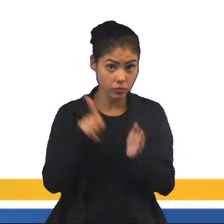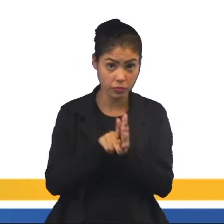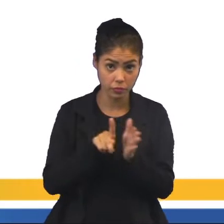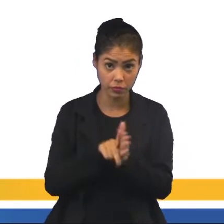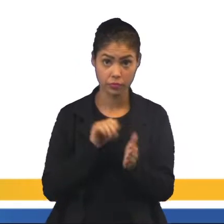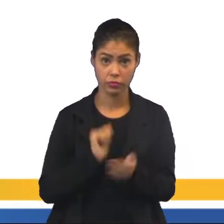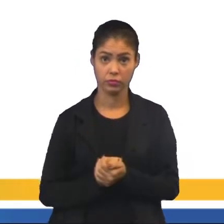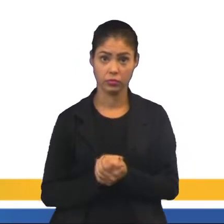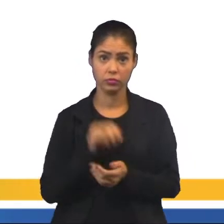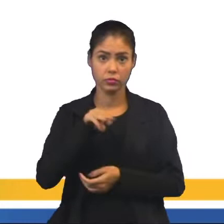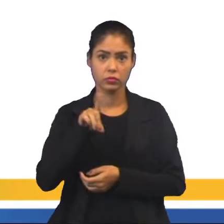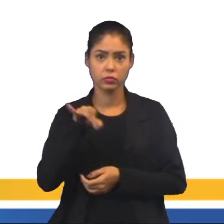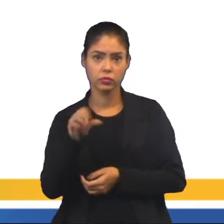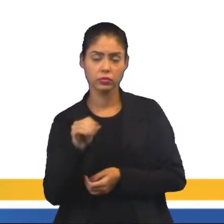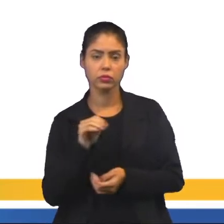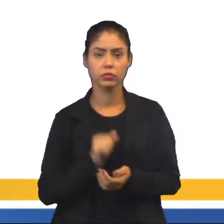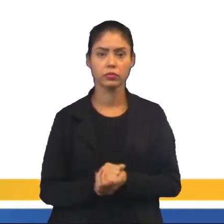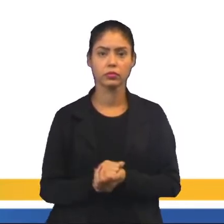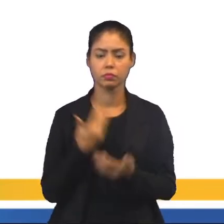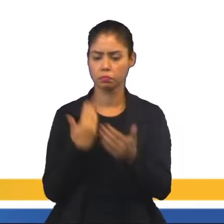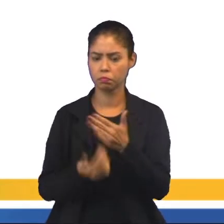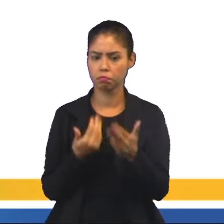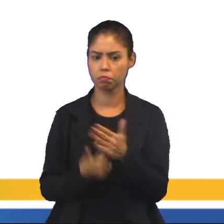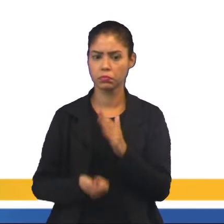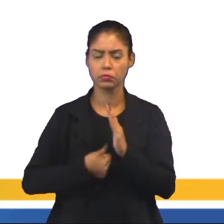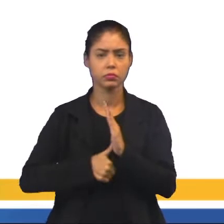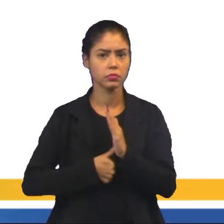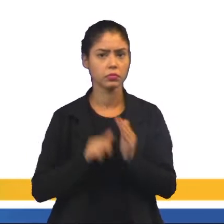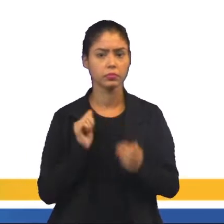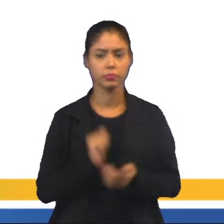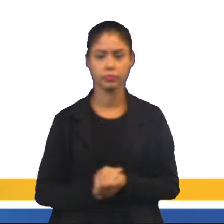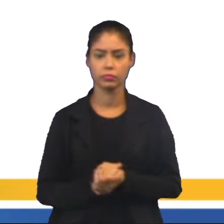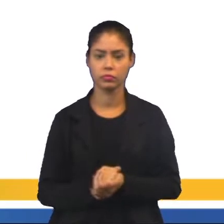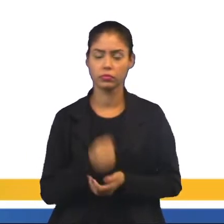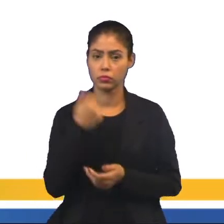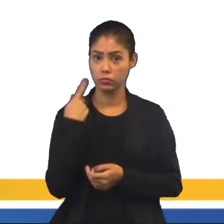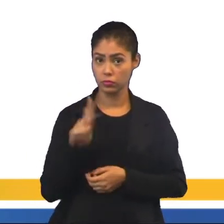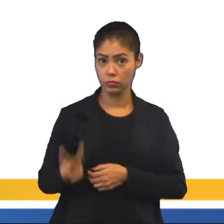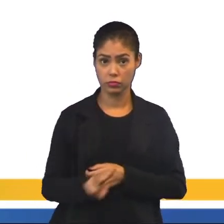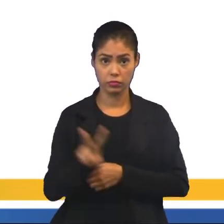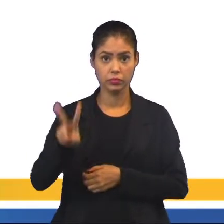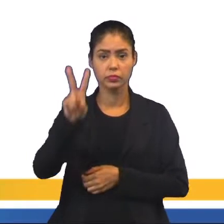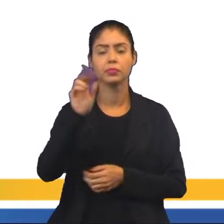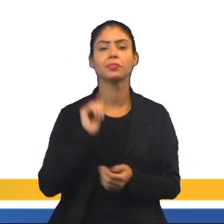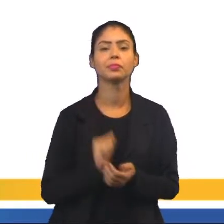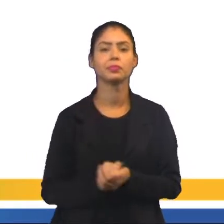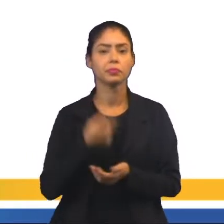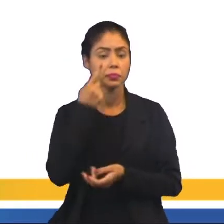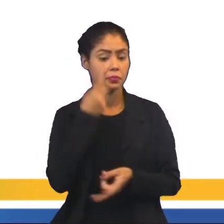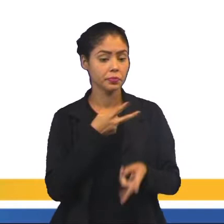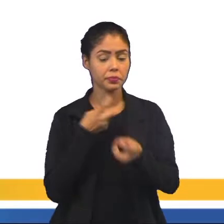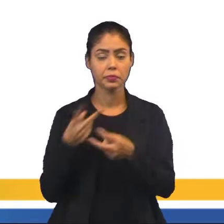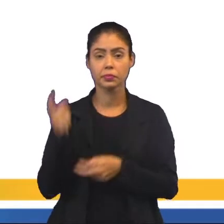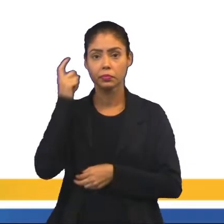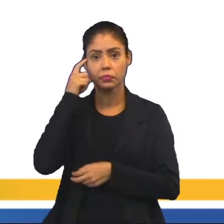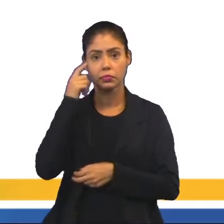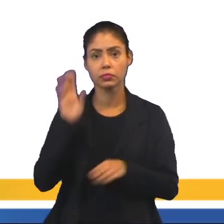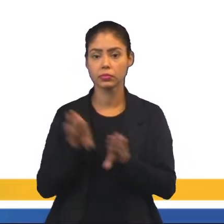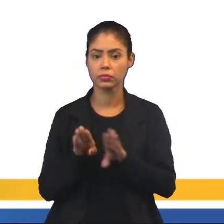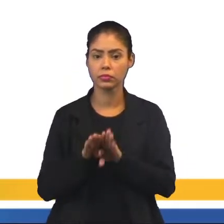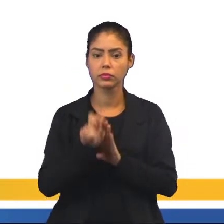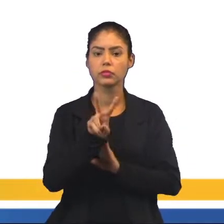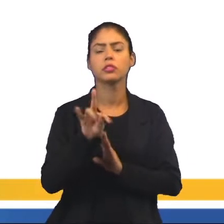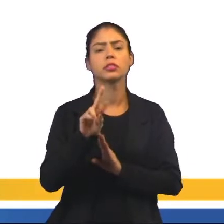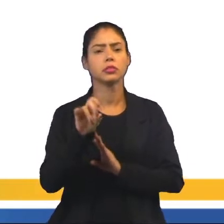própria, do modo de que o sujeito perde a sua identidade, o seu valor, os seus interesses e sua